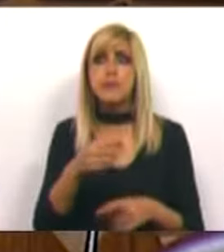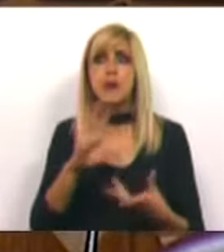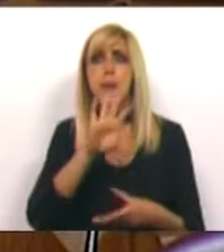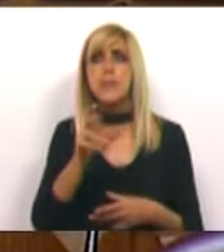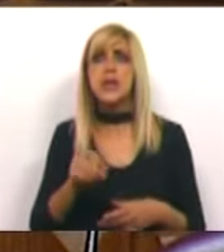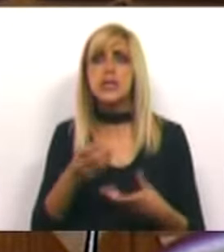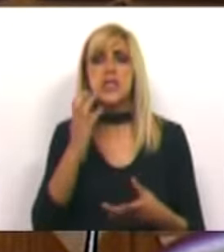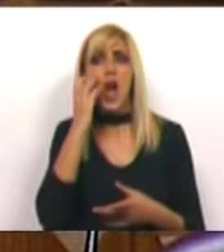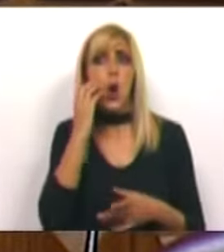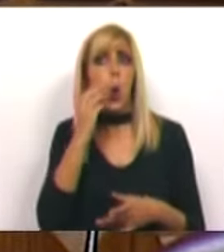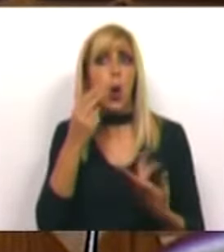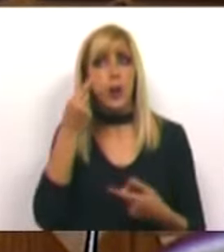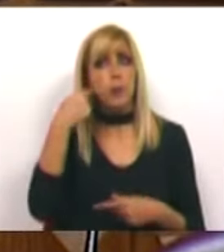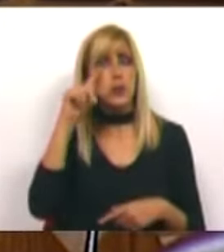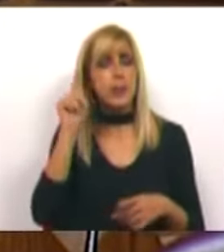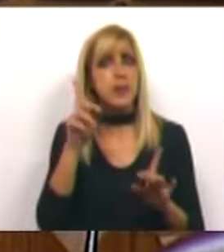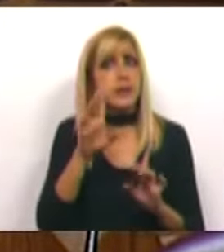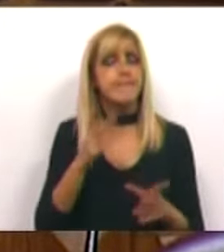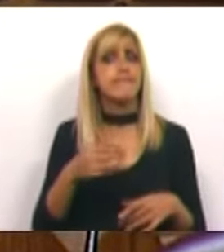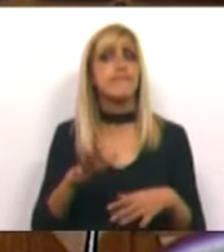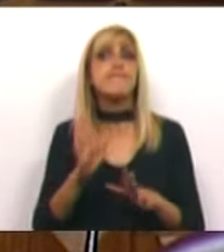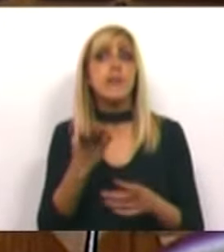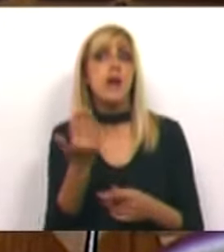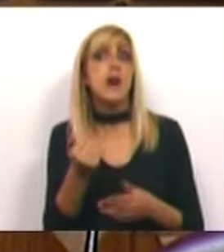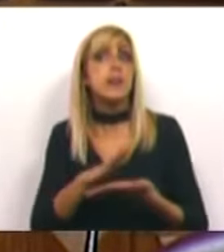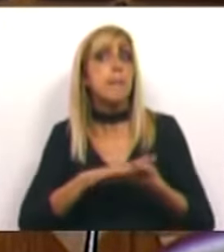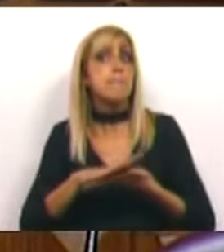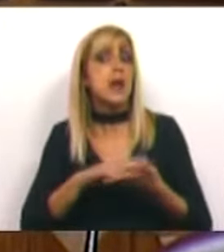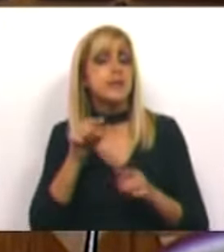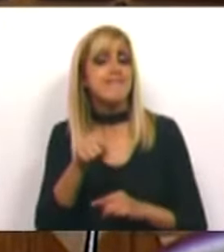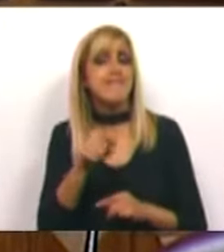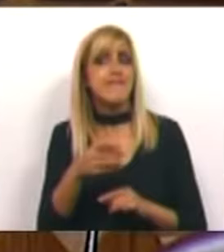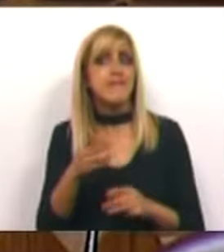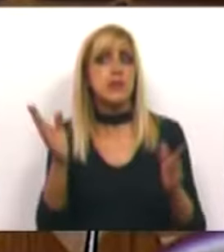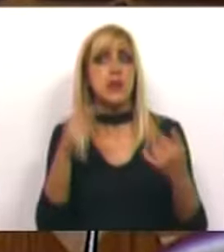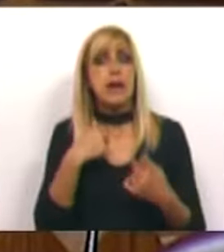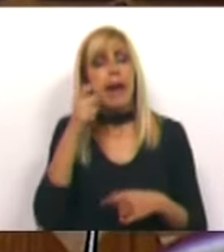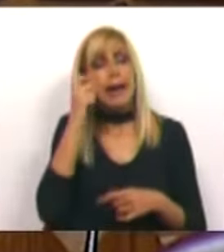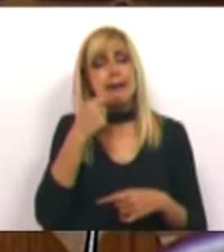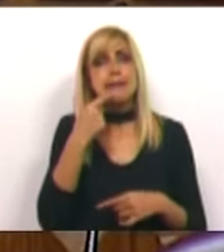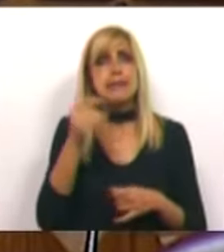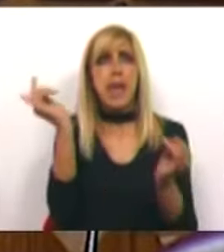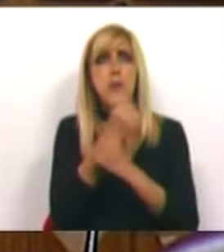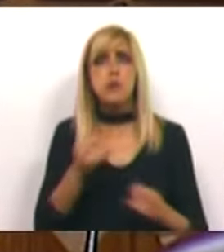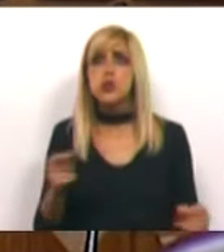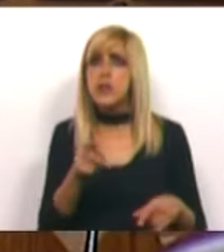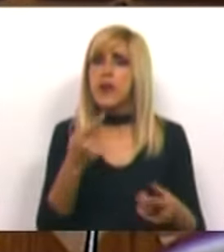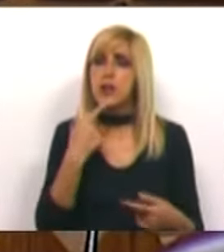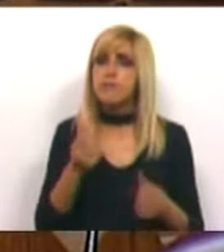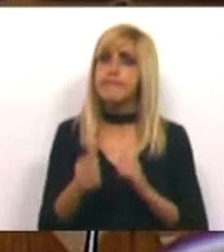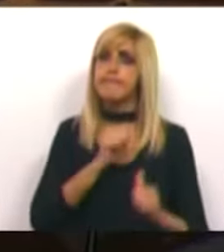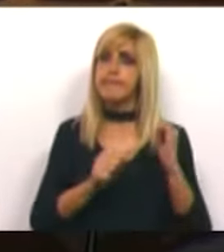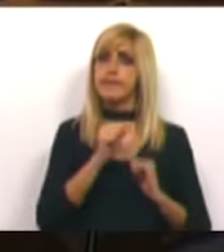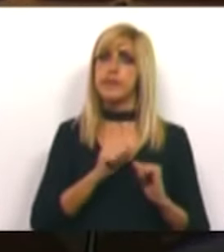como Angola ou Moçambique. Falta-lhe o alicerce. Há quem considere impossível ou contraproducente voltar atrás